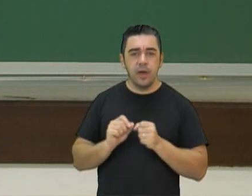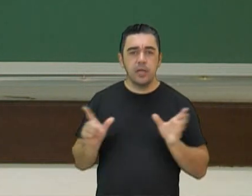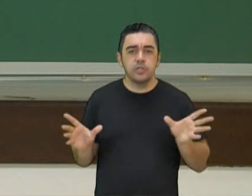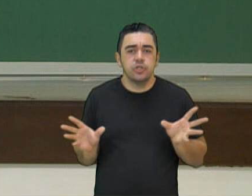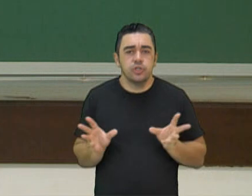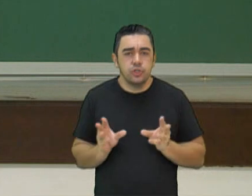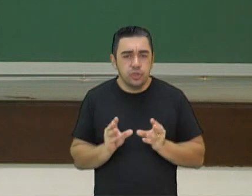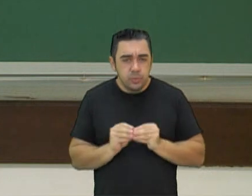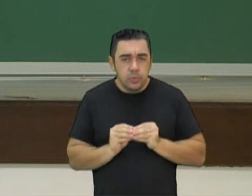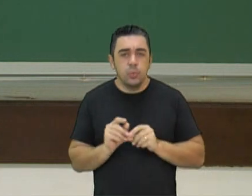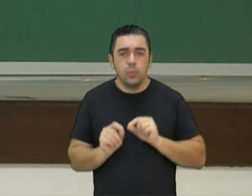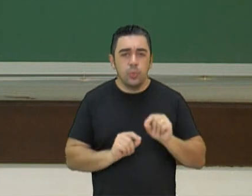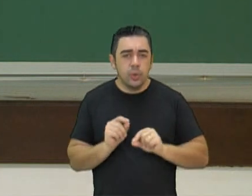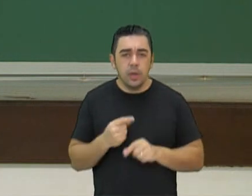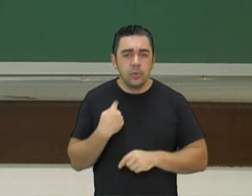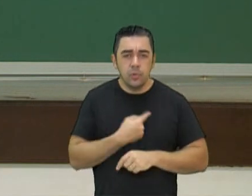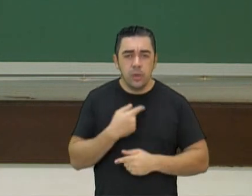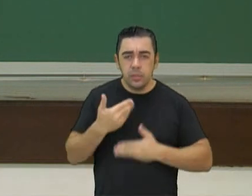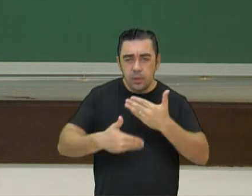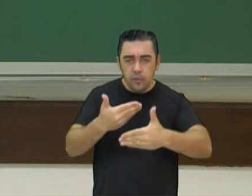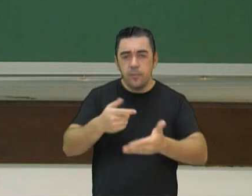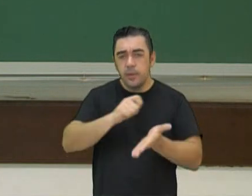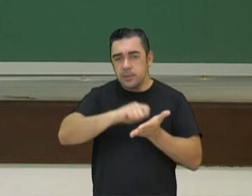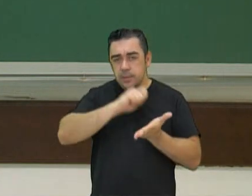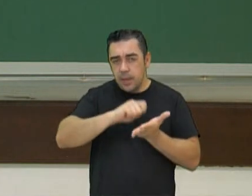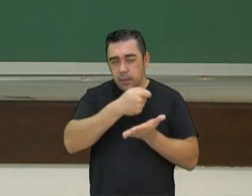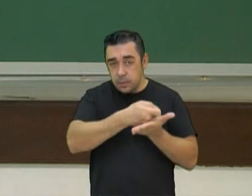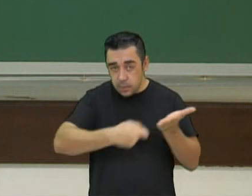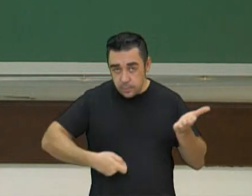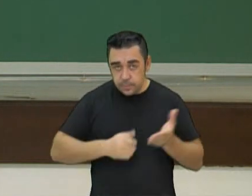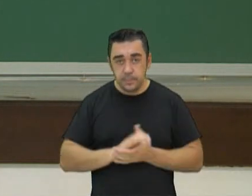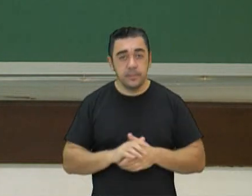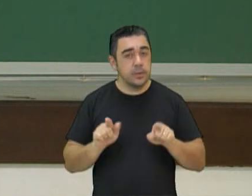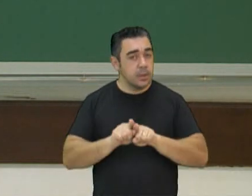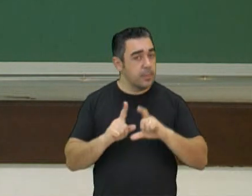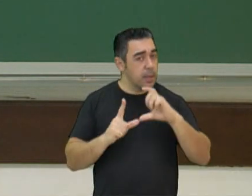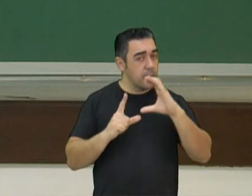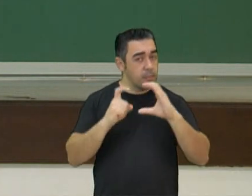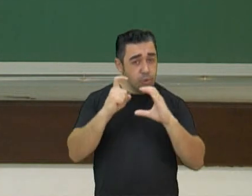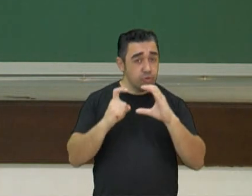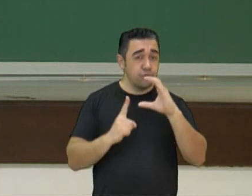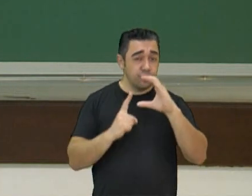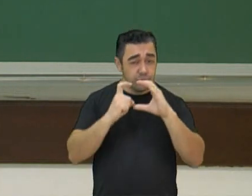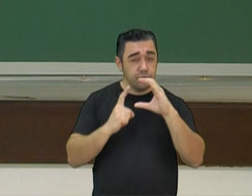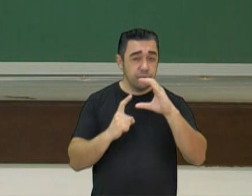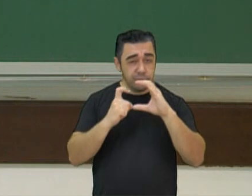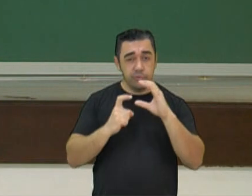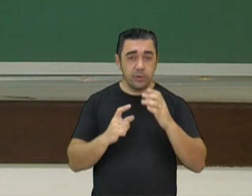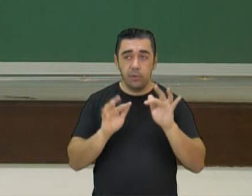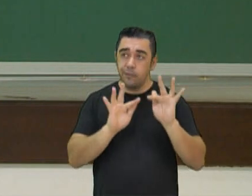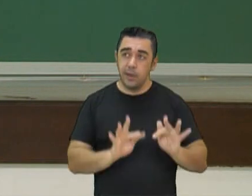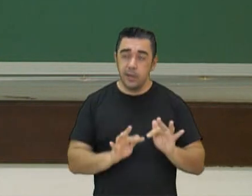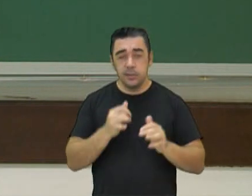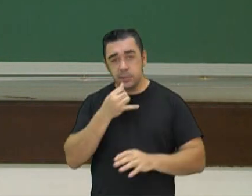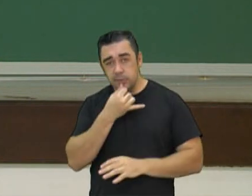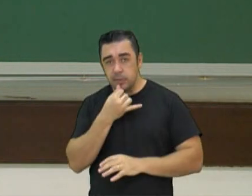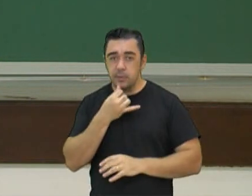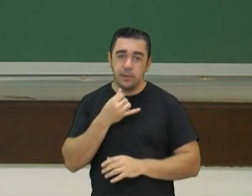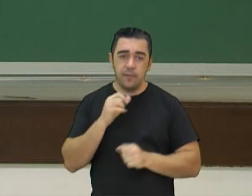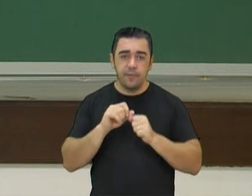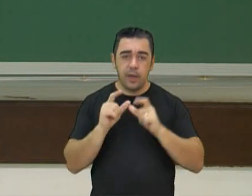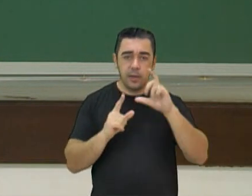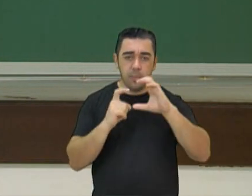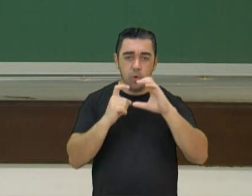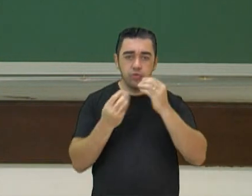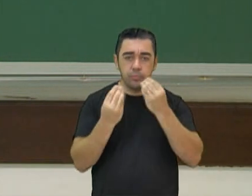pouco o nosso desenvolvimento da escrita, né? Além dos emojis, né? A gente vai dizer, tô feliz, tô triste, faz ali um